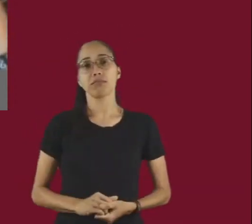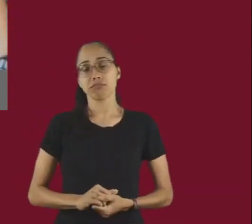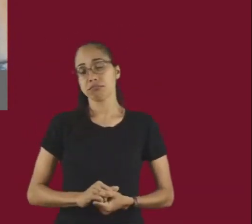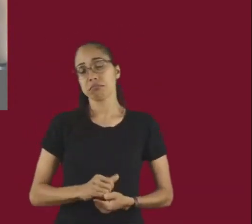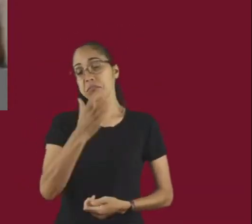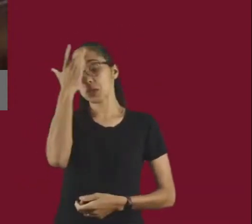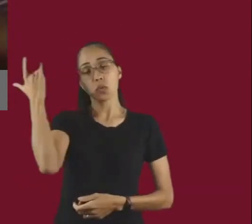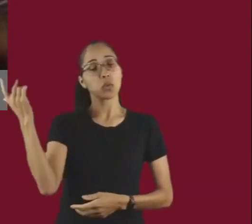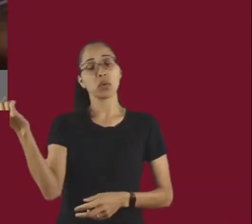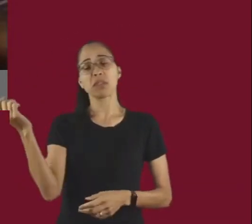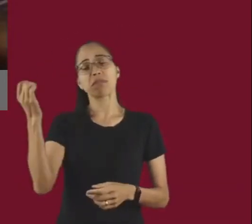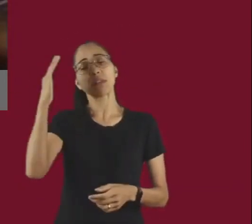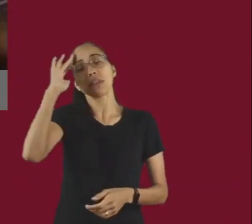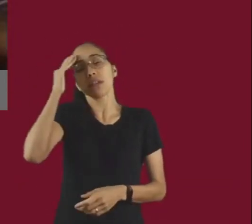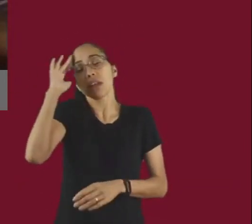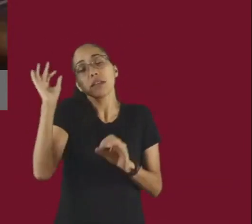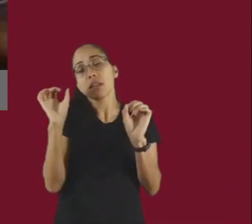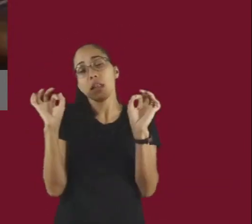corpos.